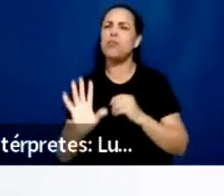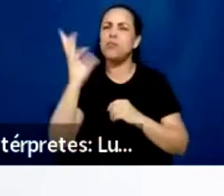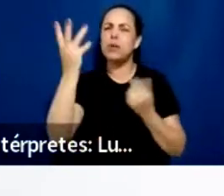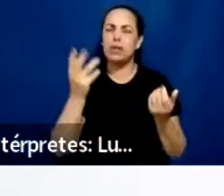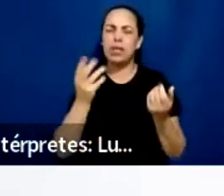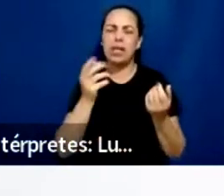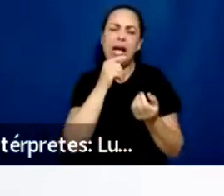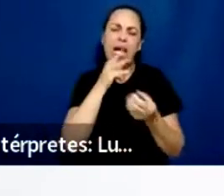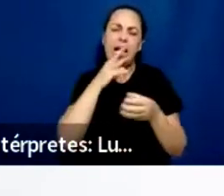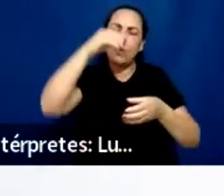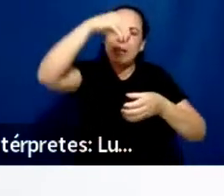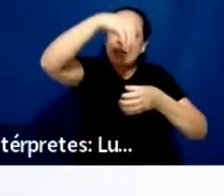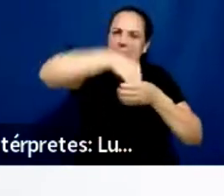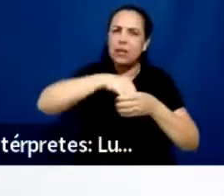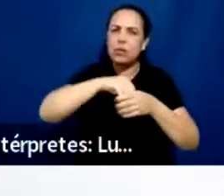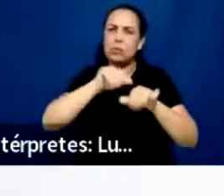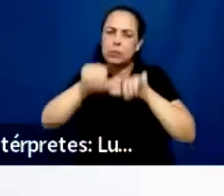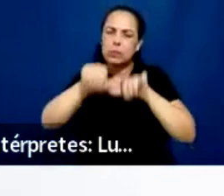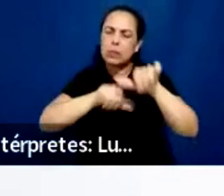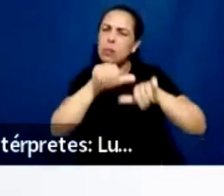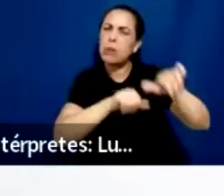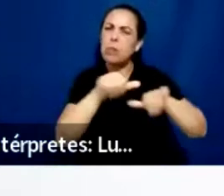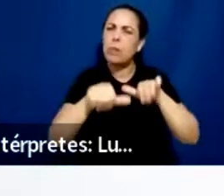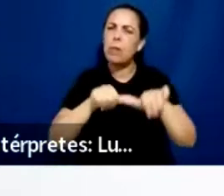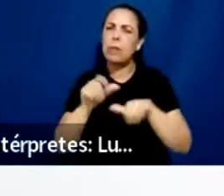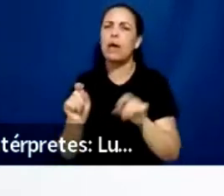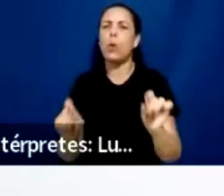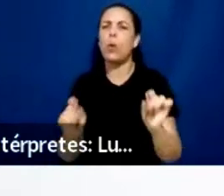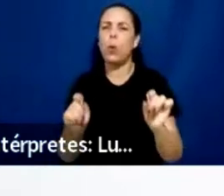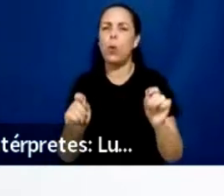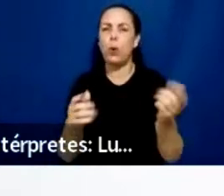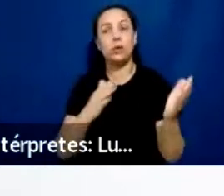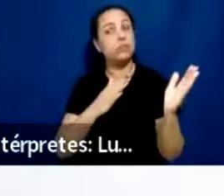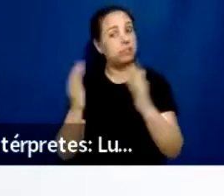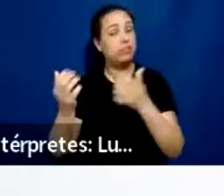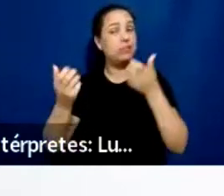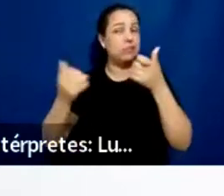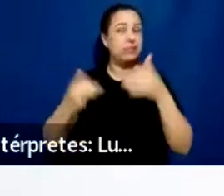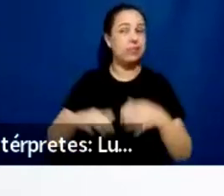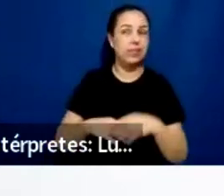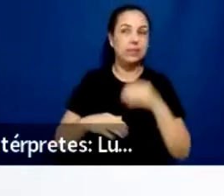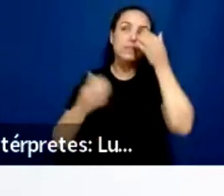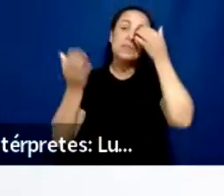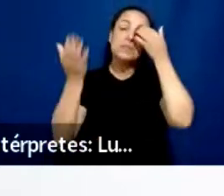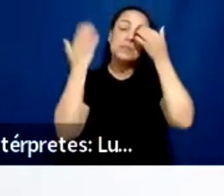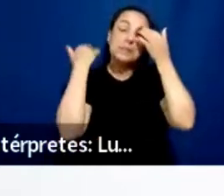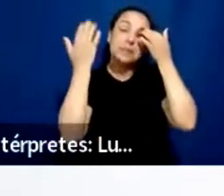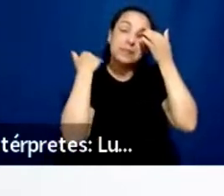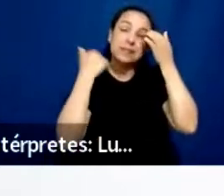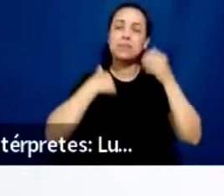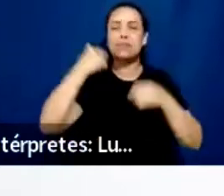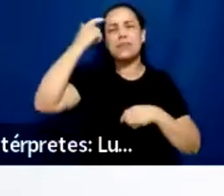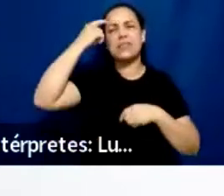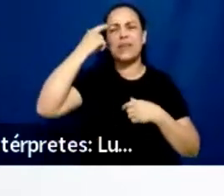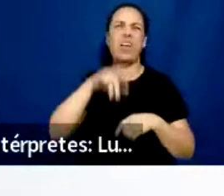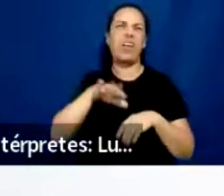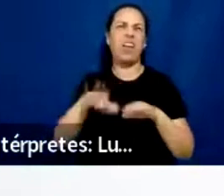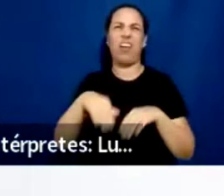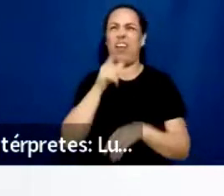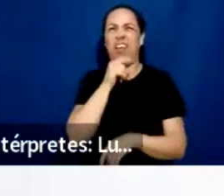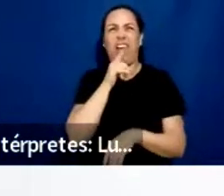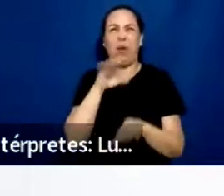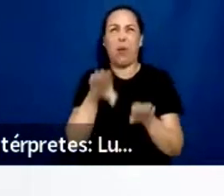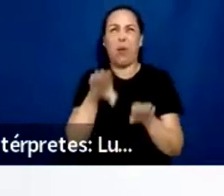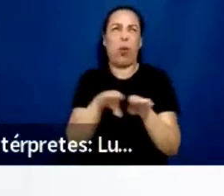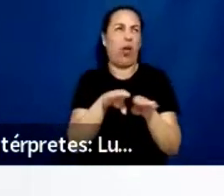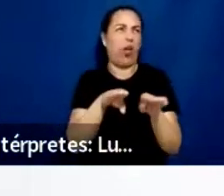Sim, porque a água não é tudo igual. Se vocês acham que a água é tudo igual, como eu um dia já achei, não, a água não é tudo igual. Por